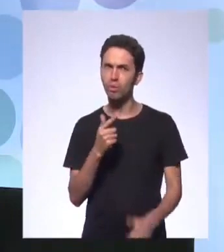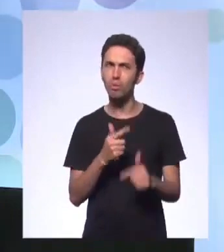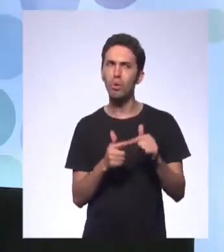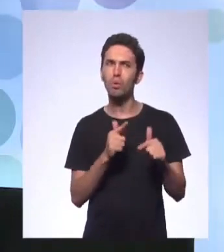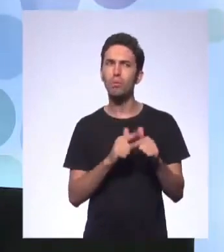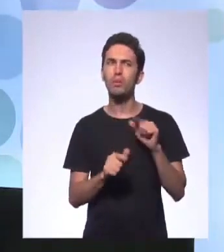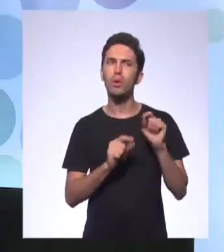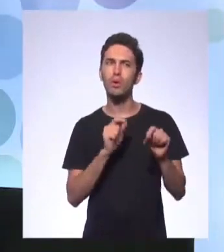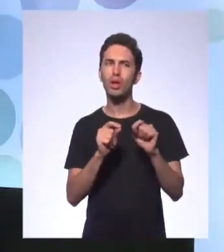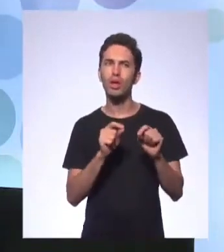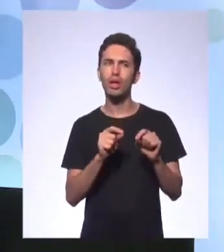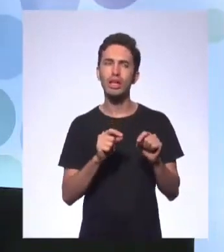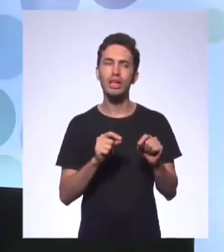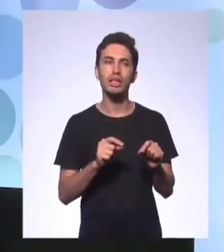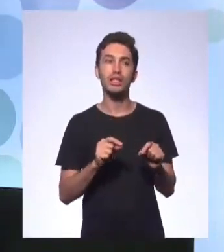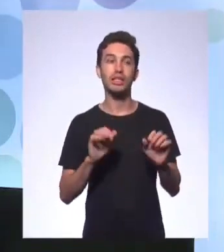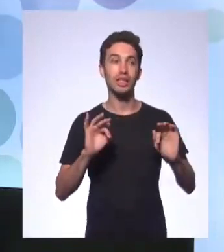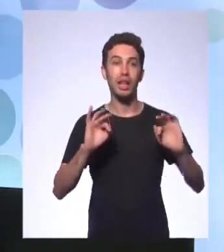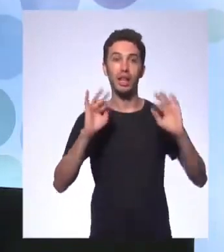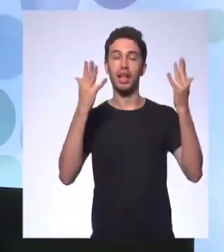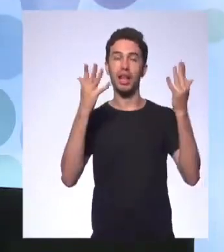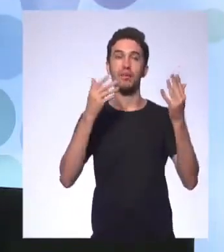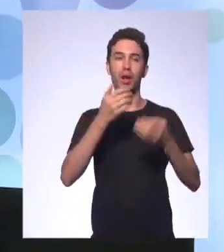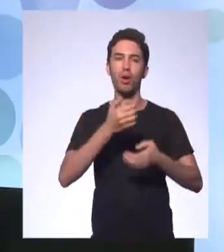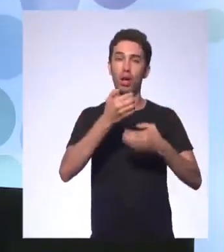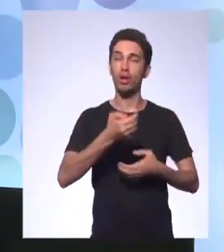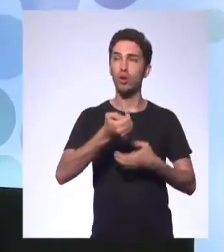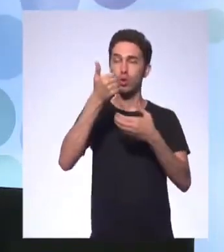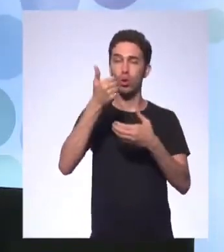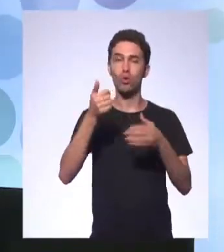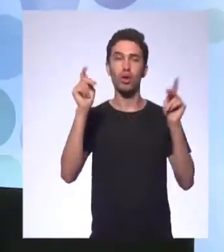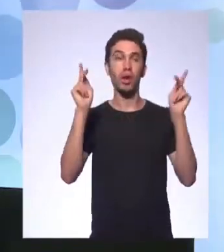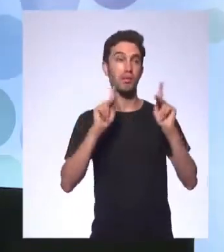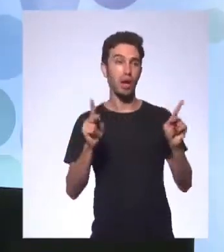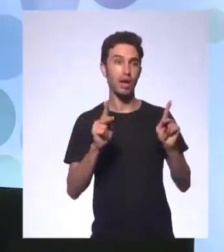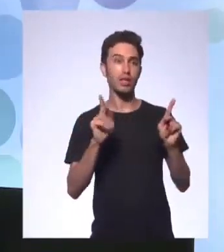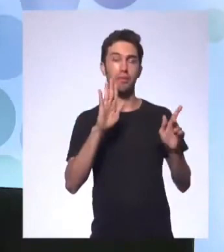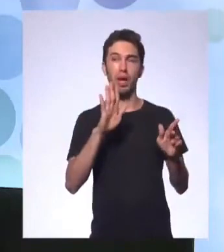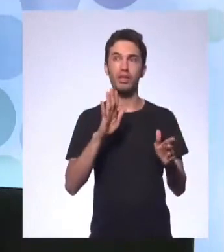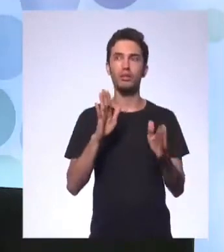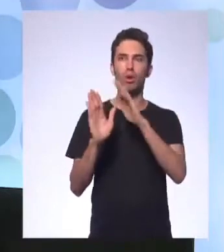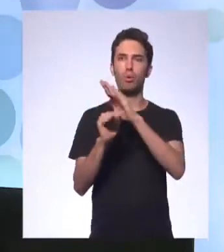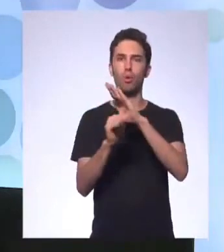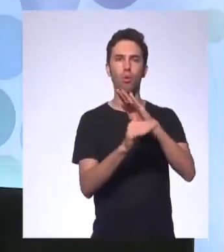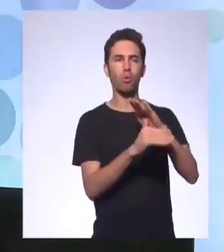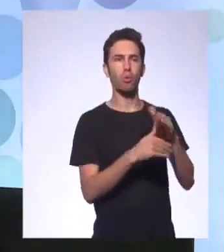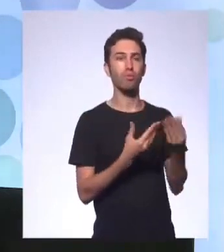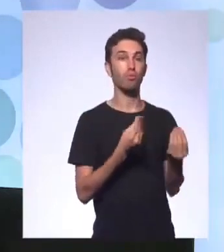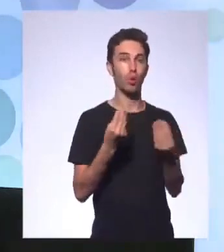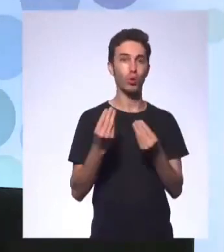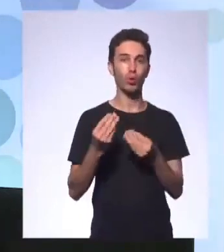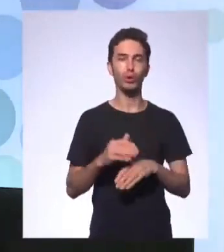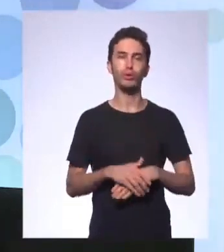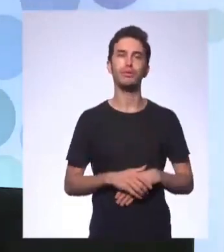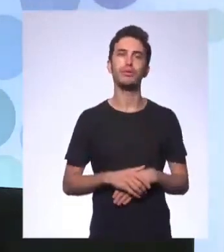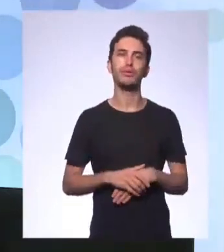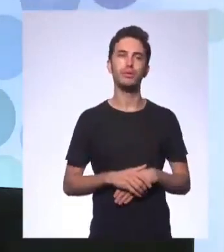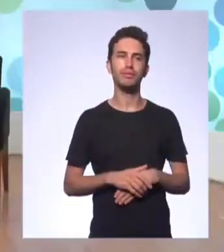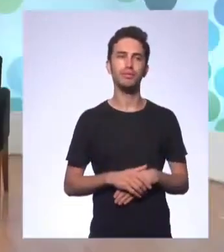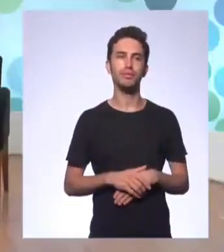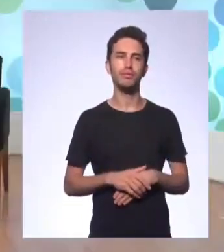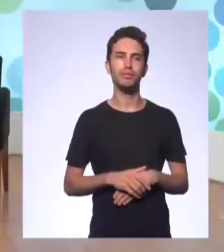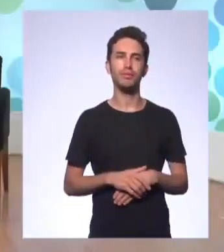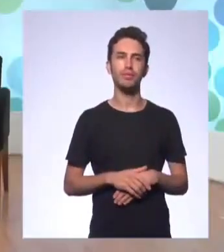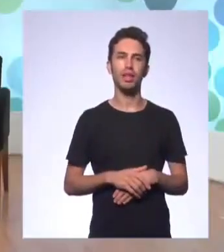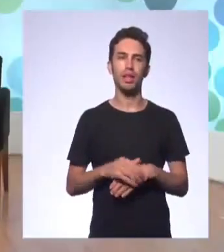aqui? Celebra o Ano Novo em paz, mas com muitos assaltos. Tem coerência? Tem coesão isso daqui? Eles escreveram